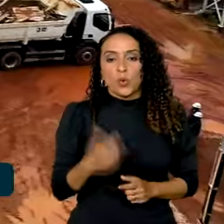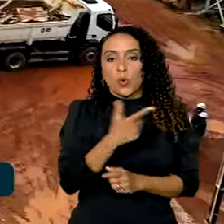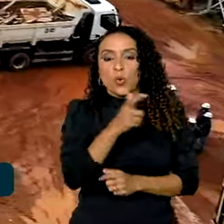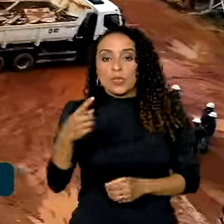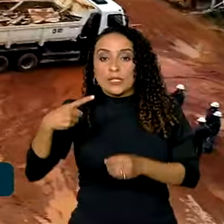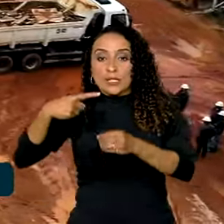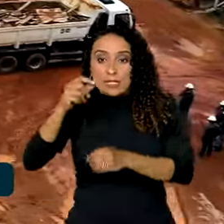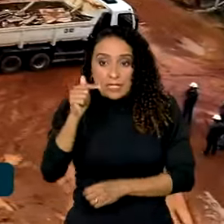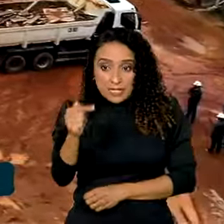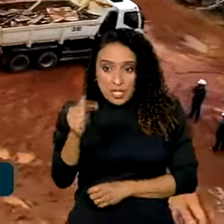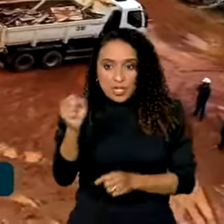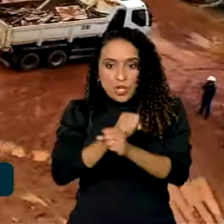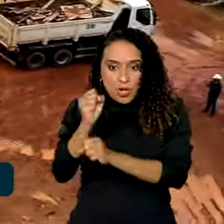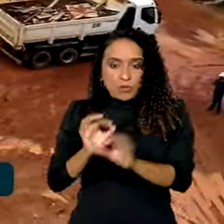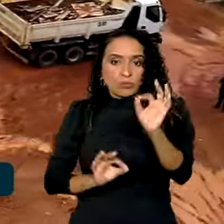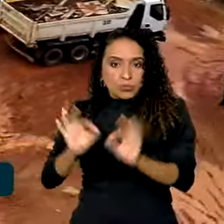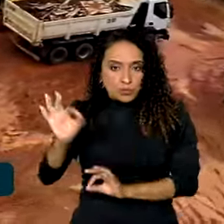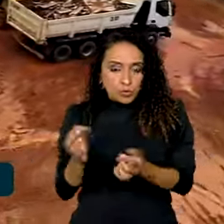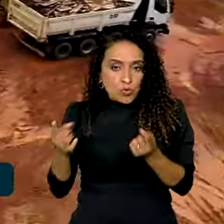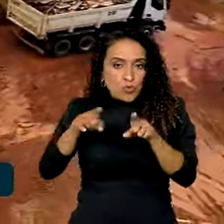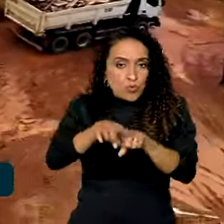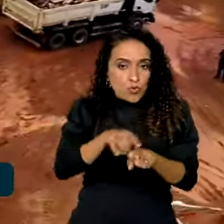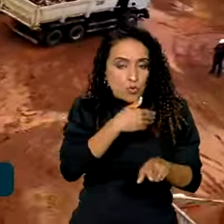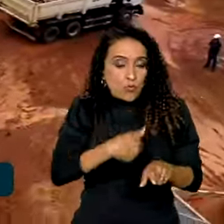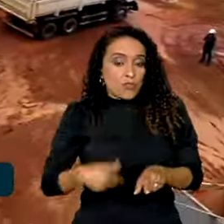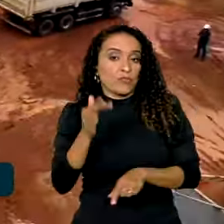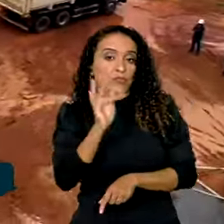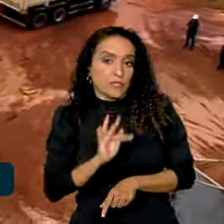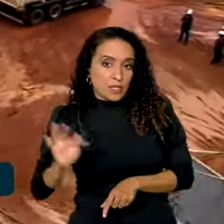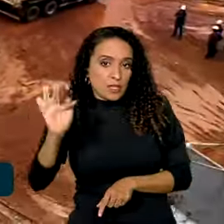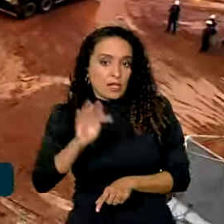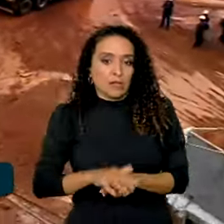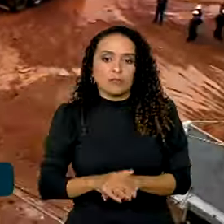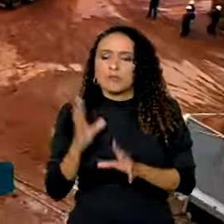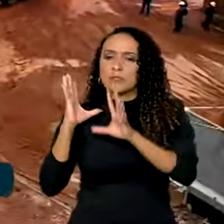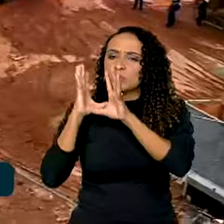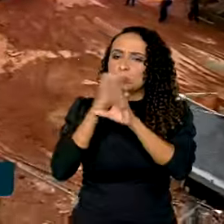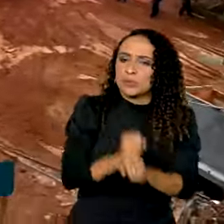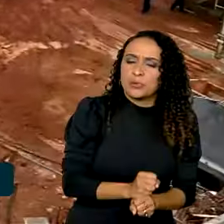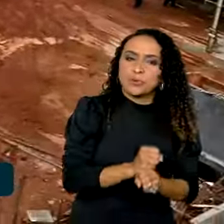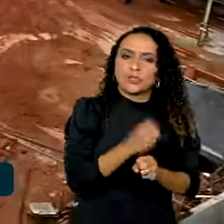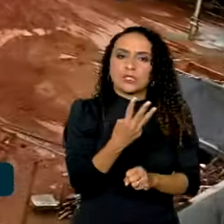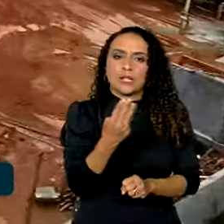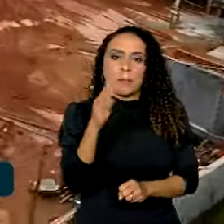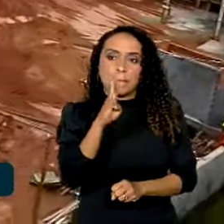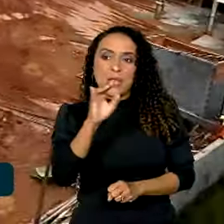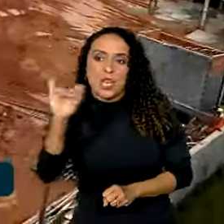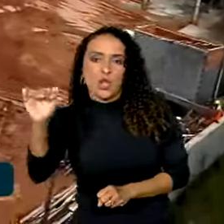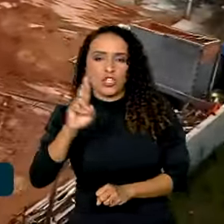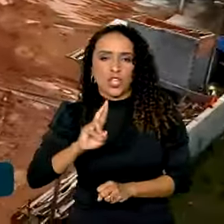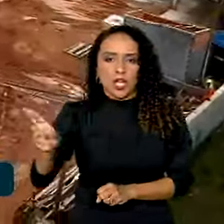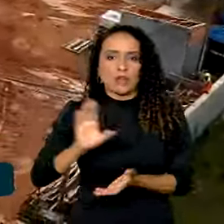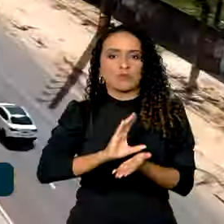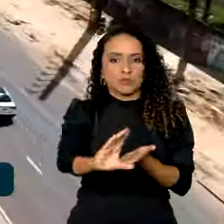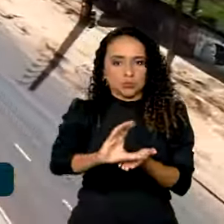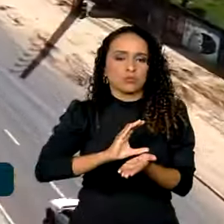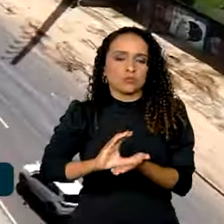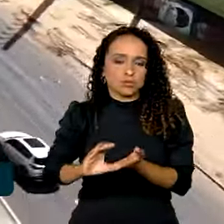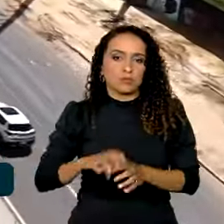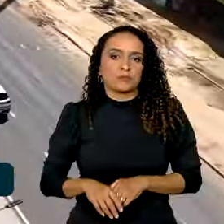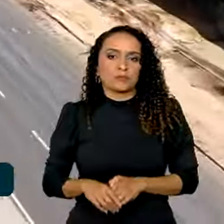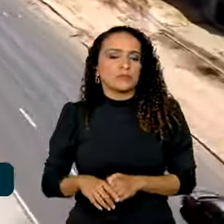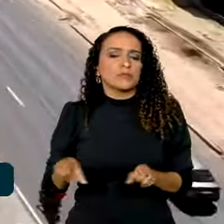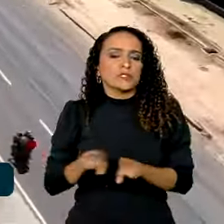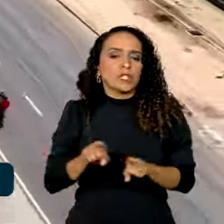7 obras estão sendo executadas em parceria com o governo federal, somando mais de 3 bilhões de reais em investimentos.